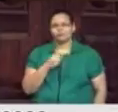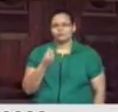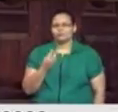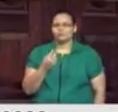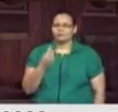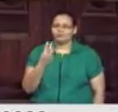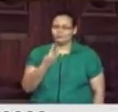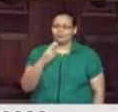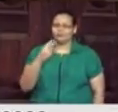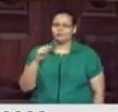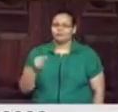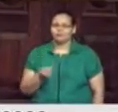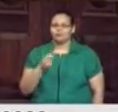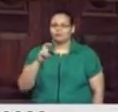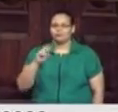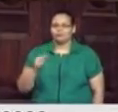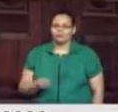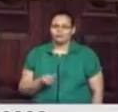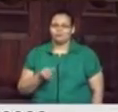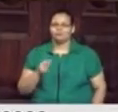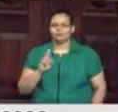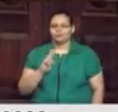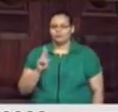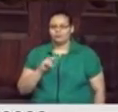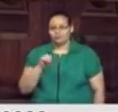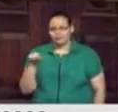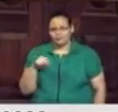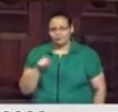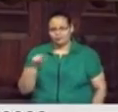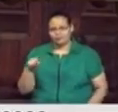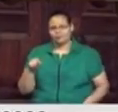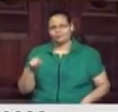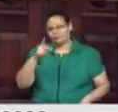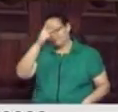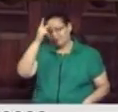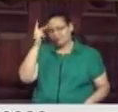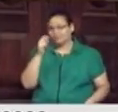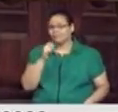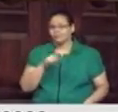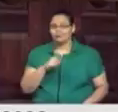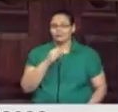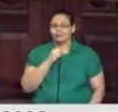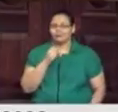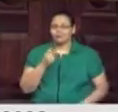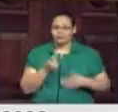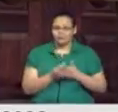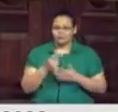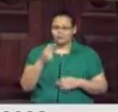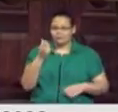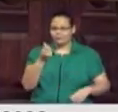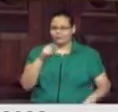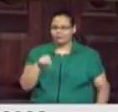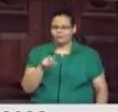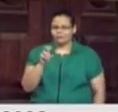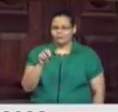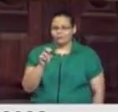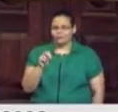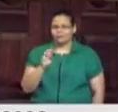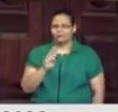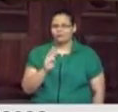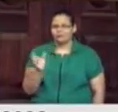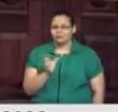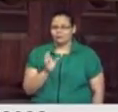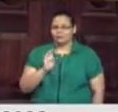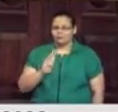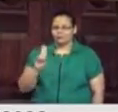5 mil. Esse cidadão, deputado Jânio Mendes, em vez de pagar os R$ 6,50 do bilhete único, ele vai